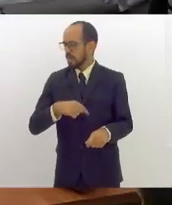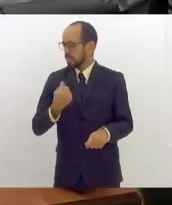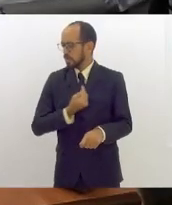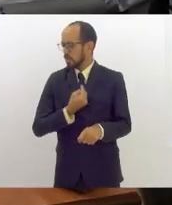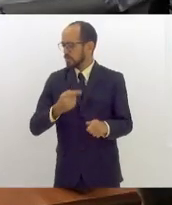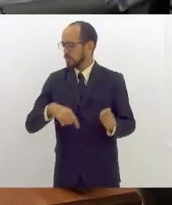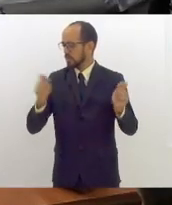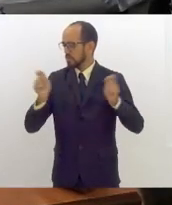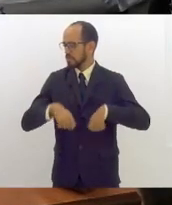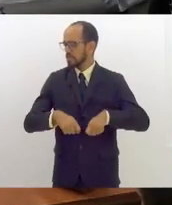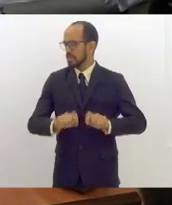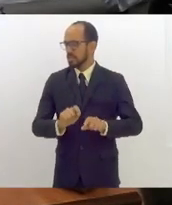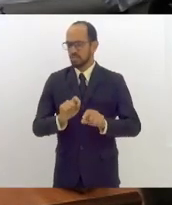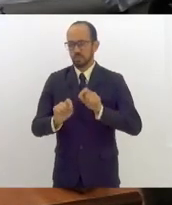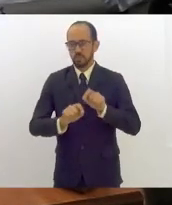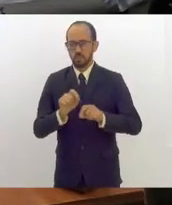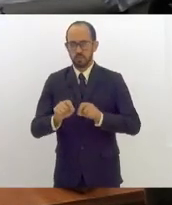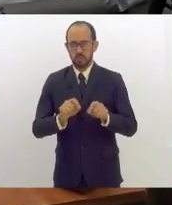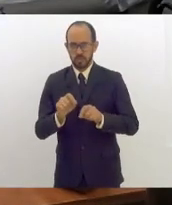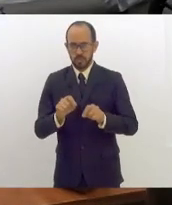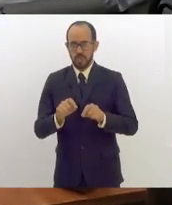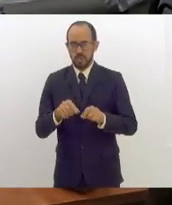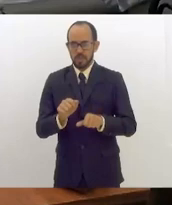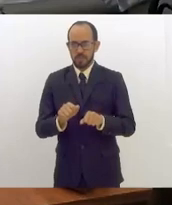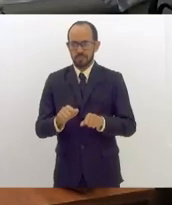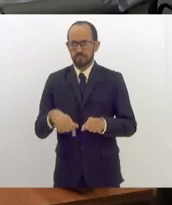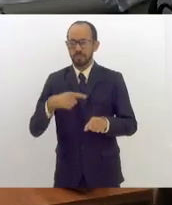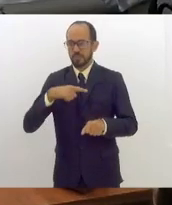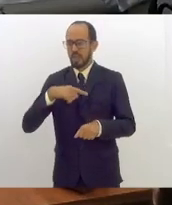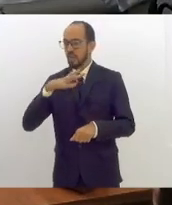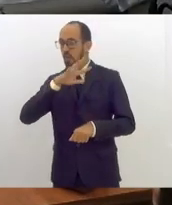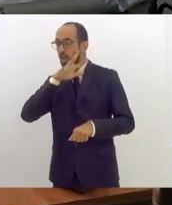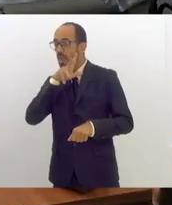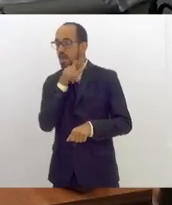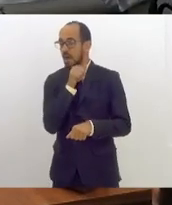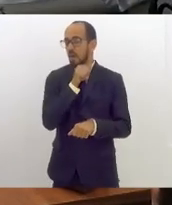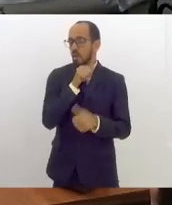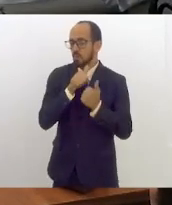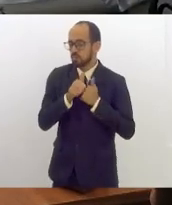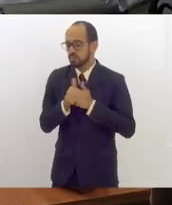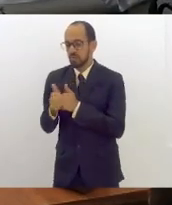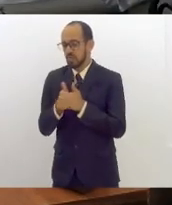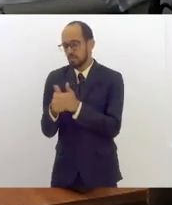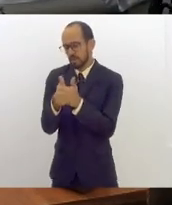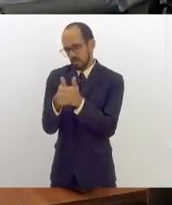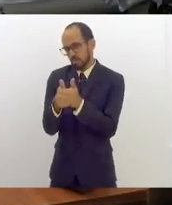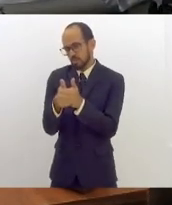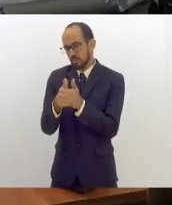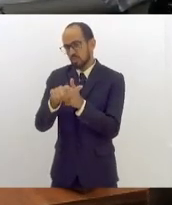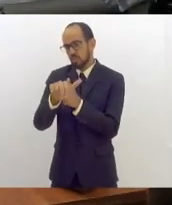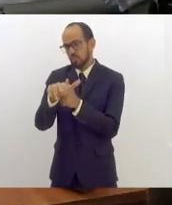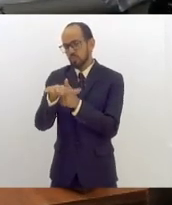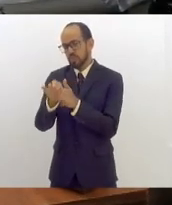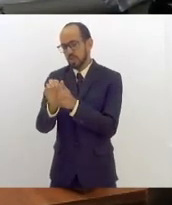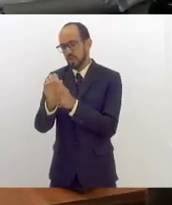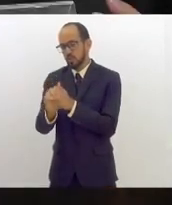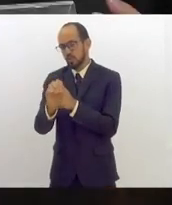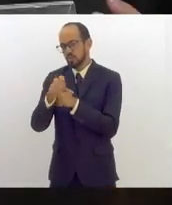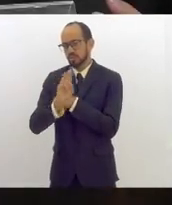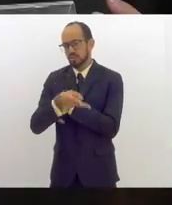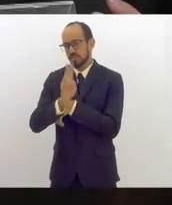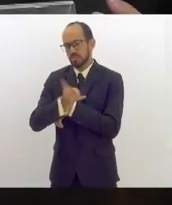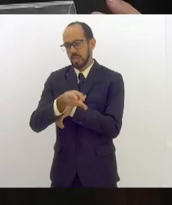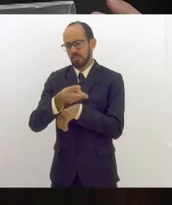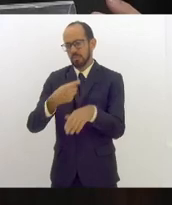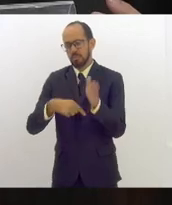torce pro próximo correr mais do que a gente até porque tem um leão correndo atrás tem que correr muito e o Luciano tem mostrado permanentemente